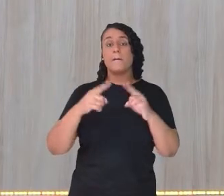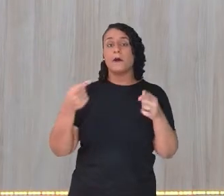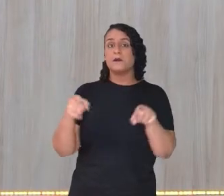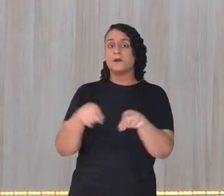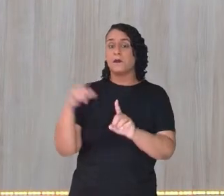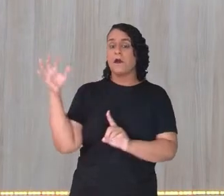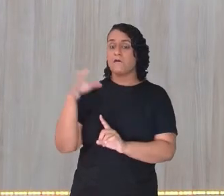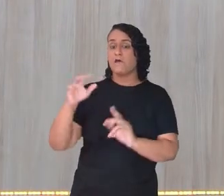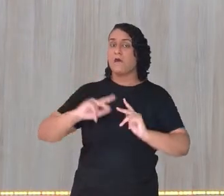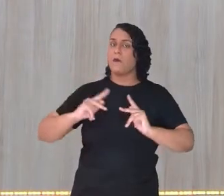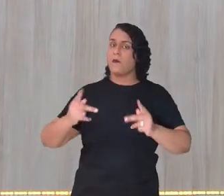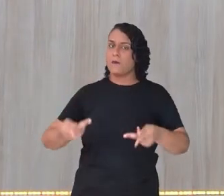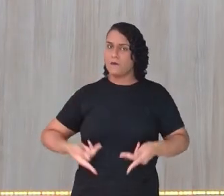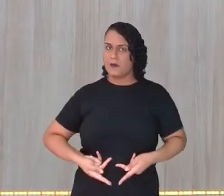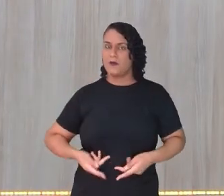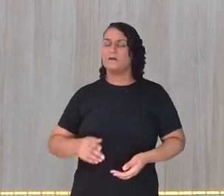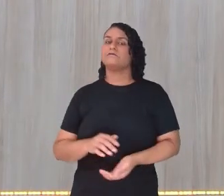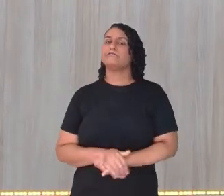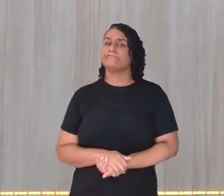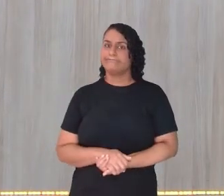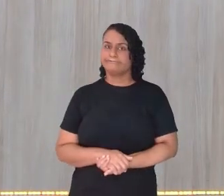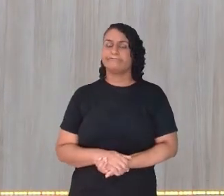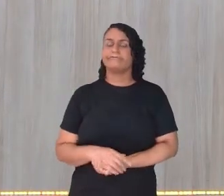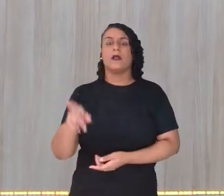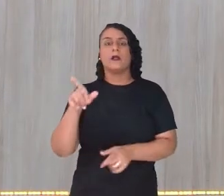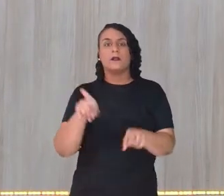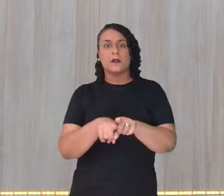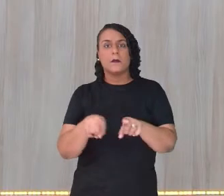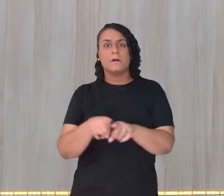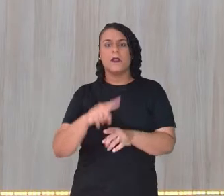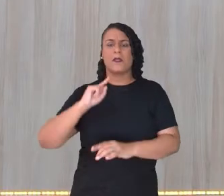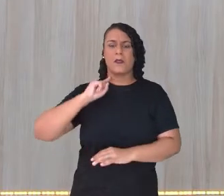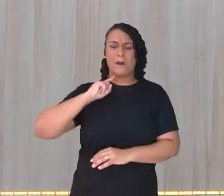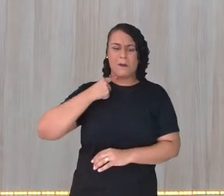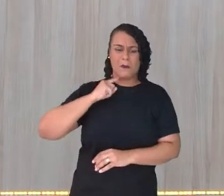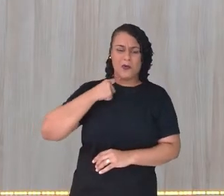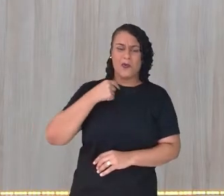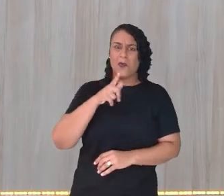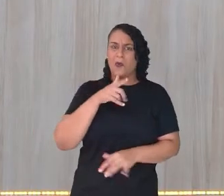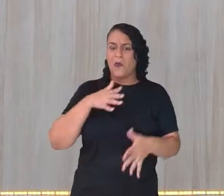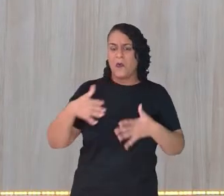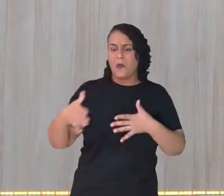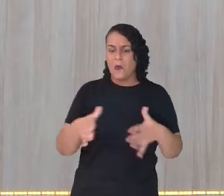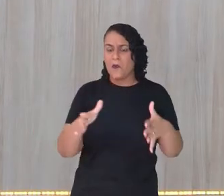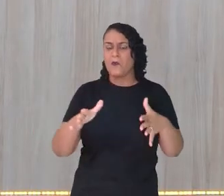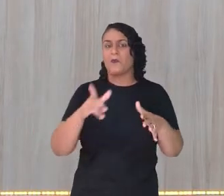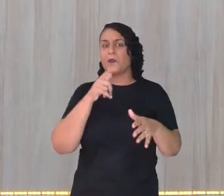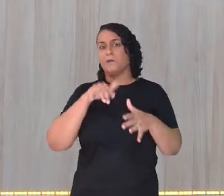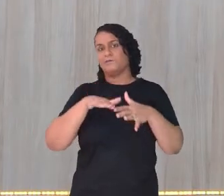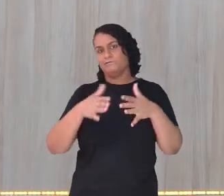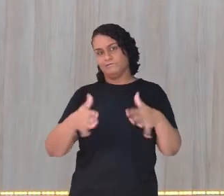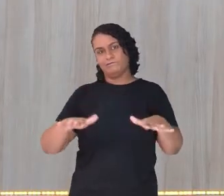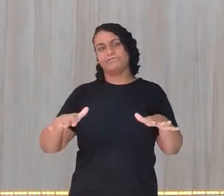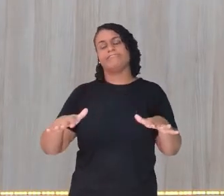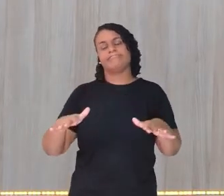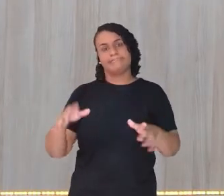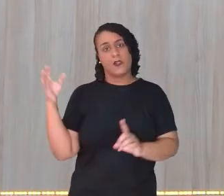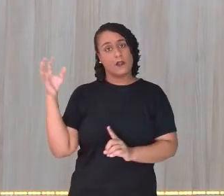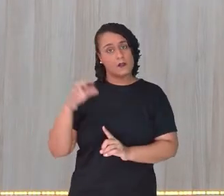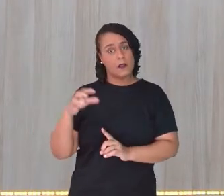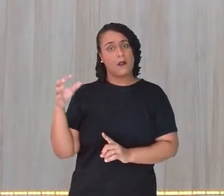questão aí de soterrar, né, de poluir os rios e mares. Então, aí nós estamos sofrendo